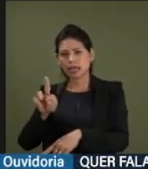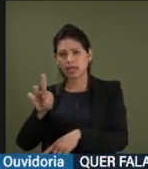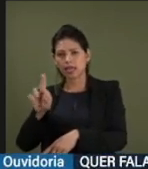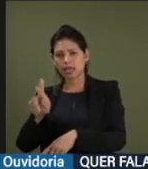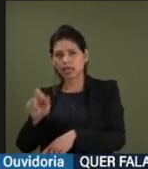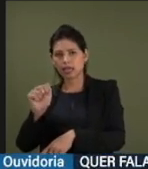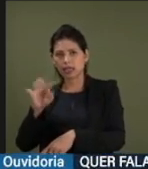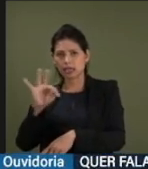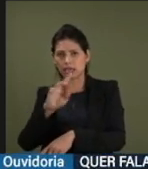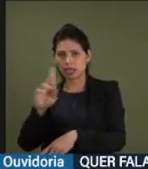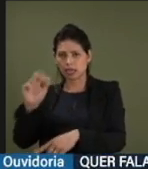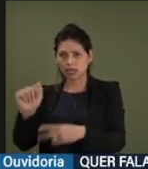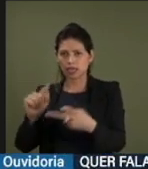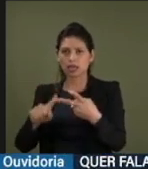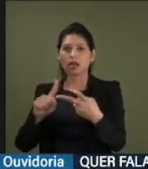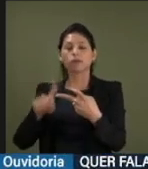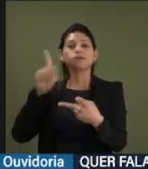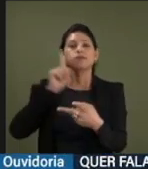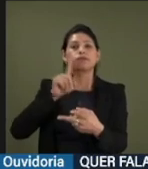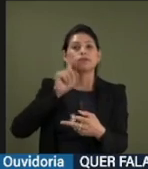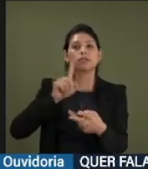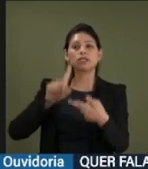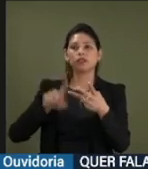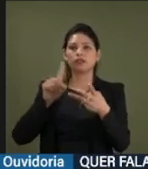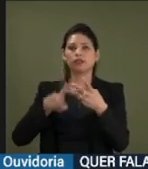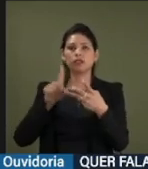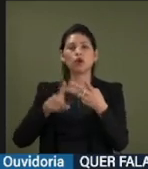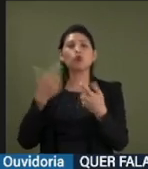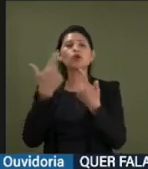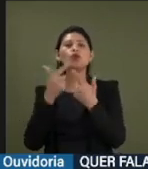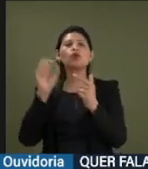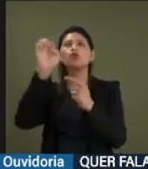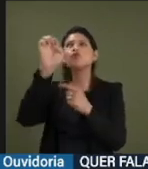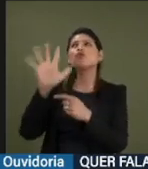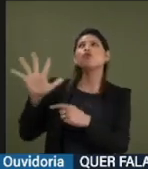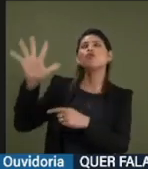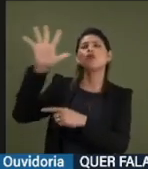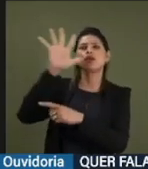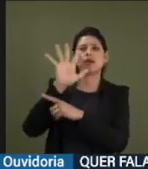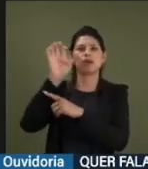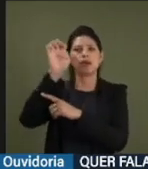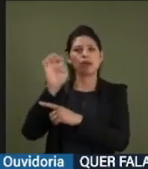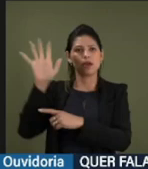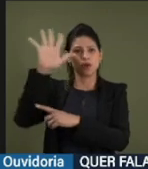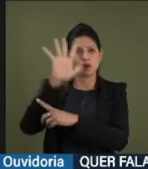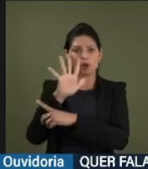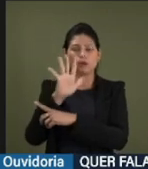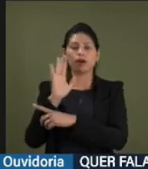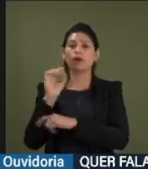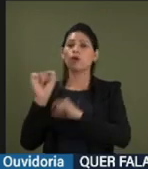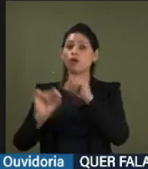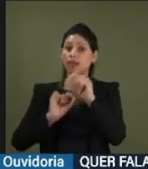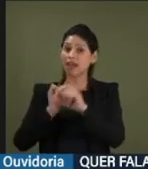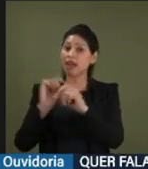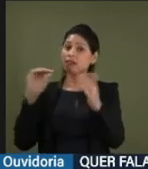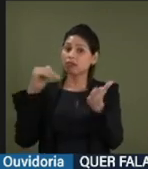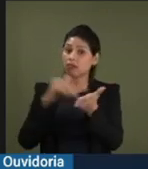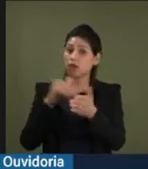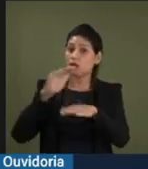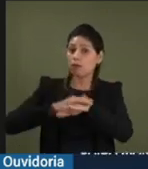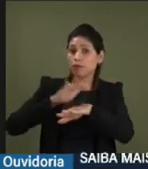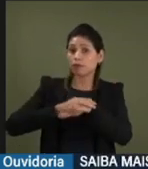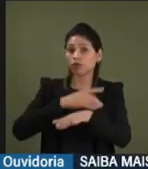privilegiado. Em todos os países da Europa, é restrito a pouquíssimas autoridades. Até mesmo a